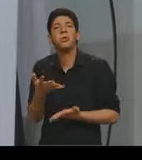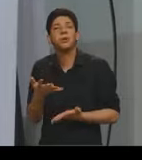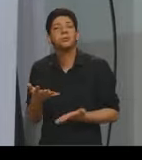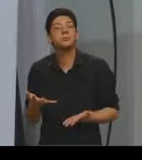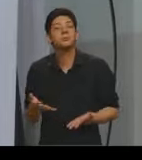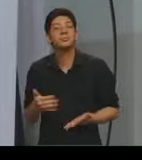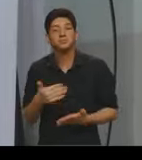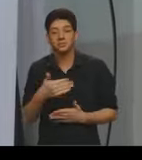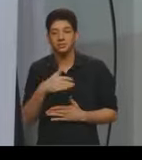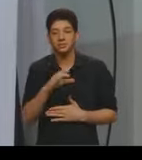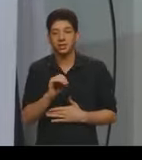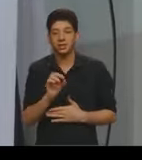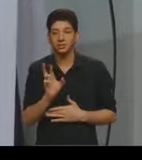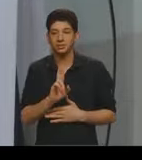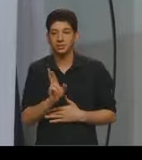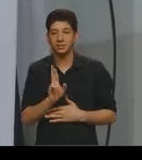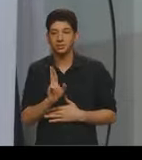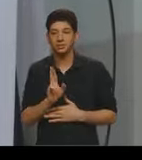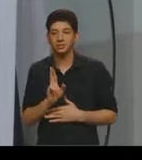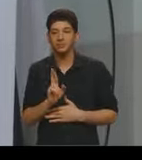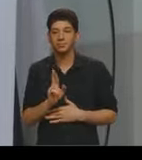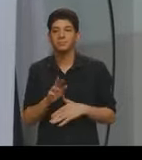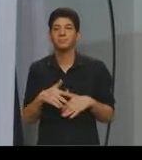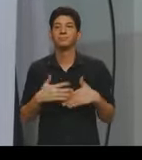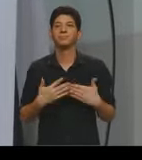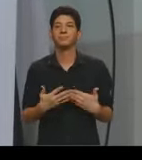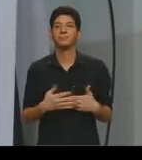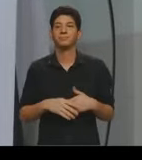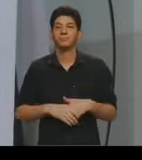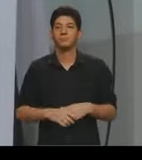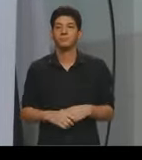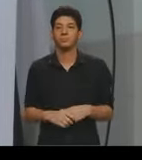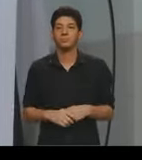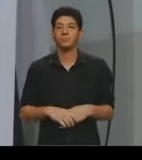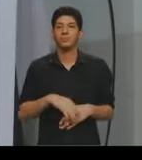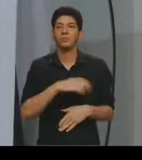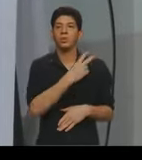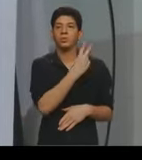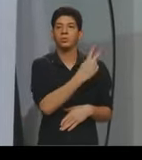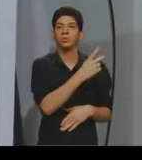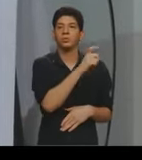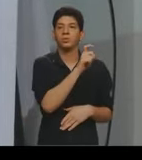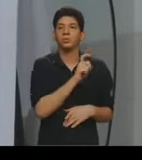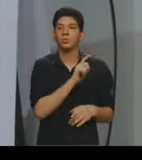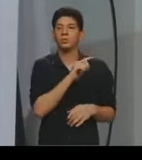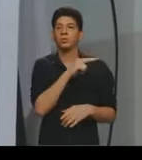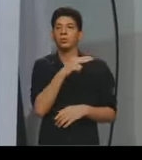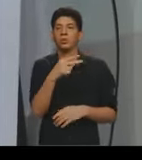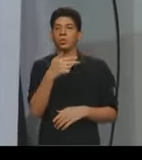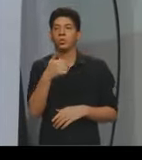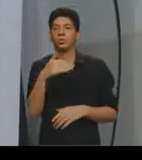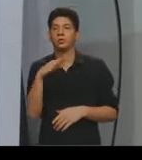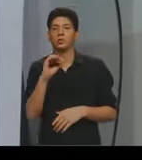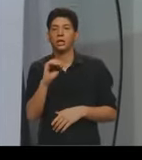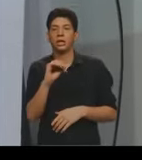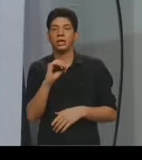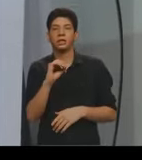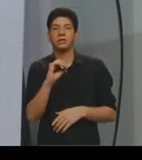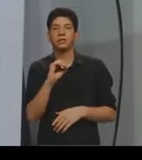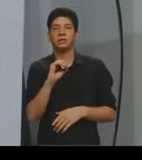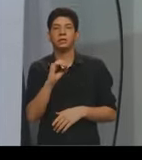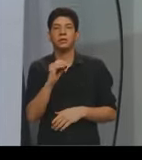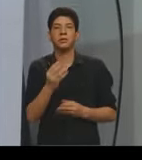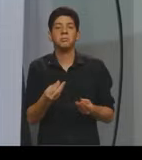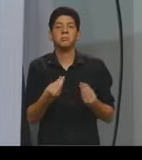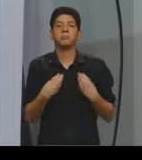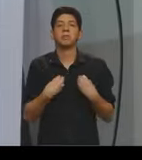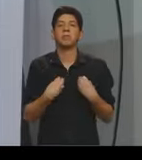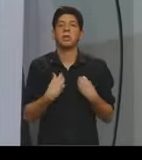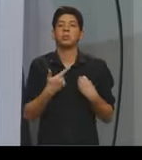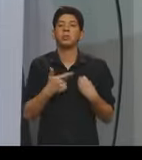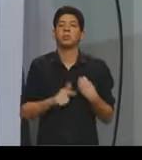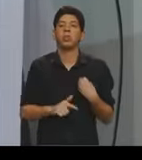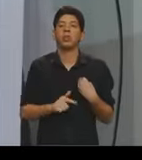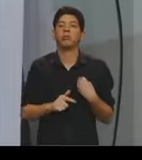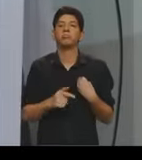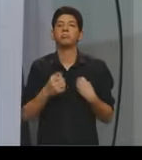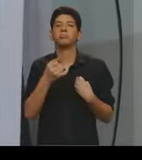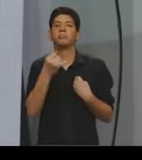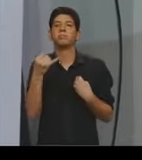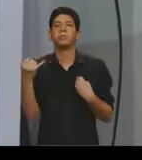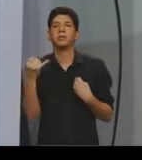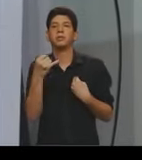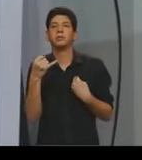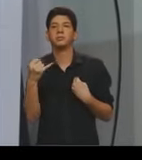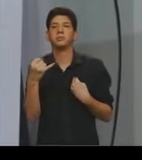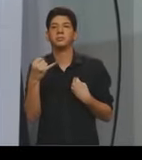Né? R$10. Então, é igual a 10. E quanto que eu recebi de troco? Então, é menos,